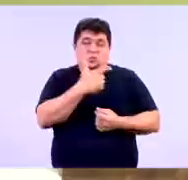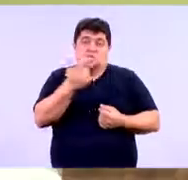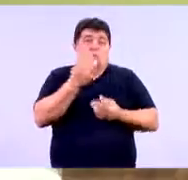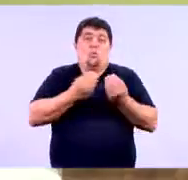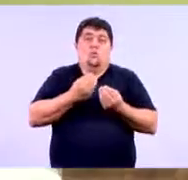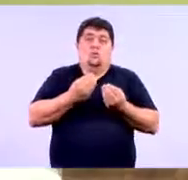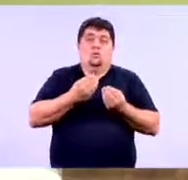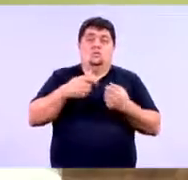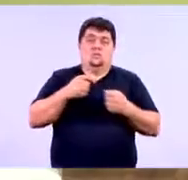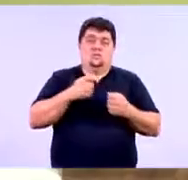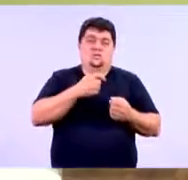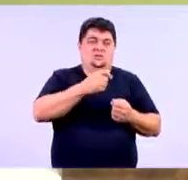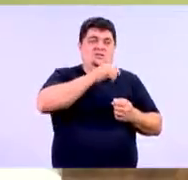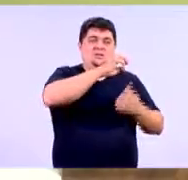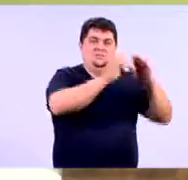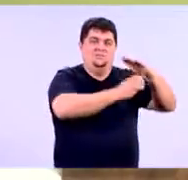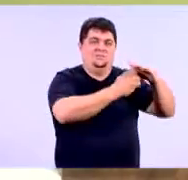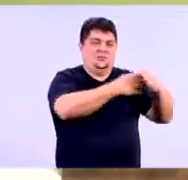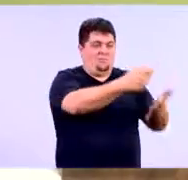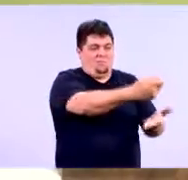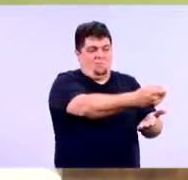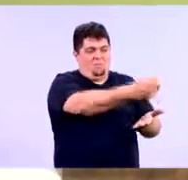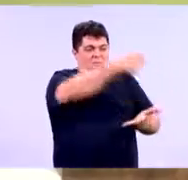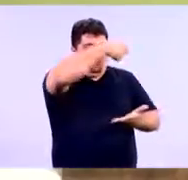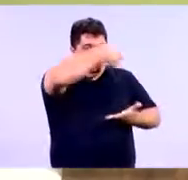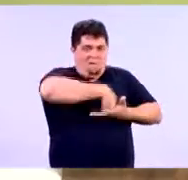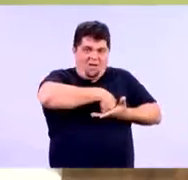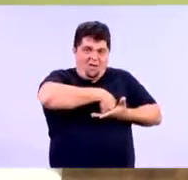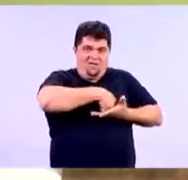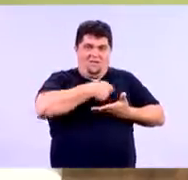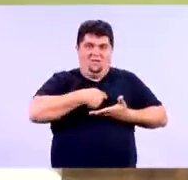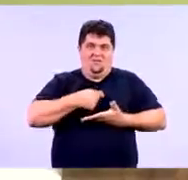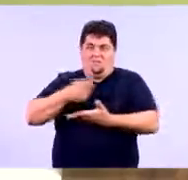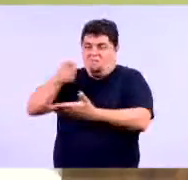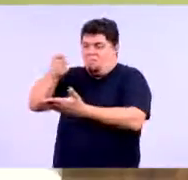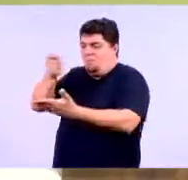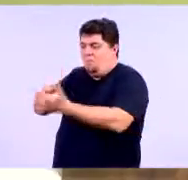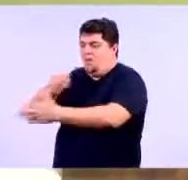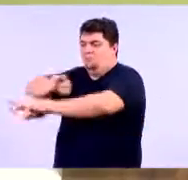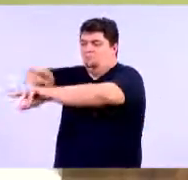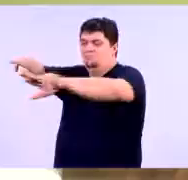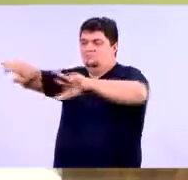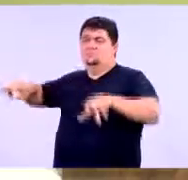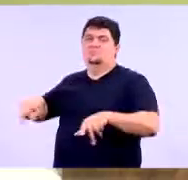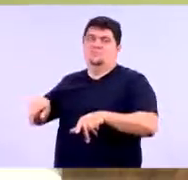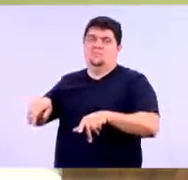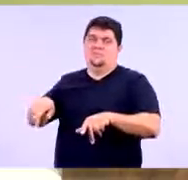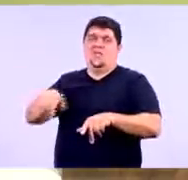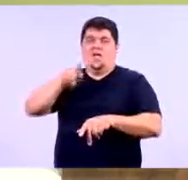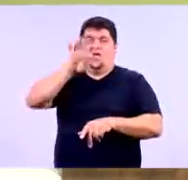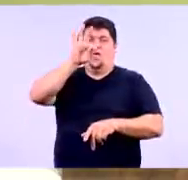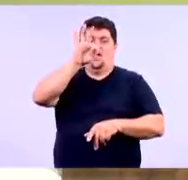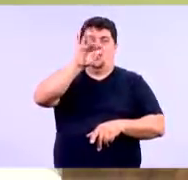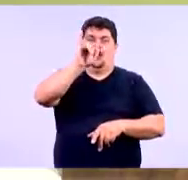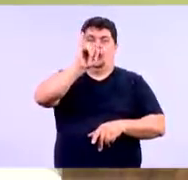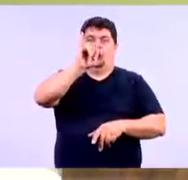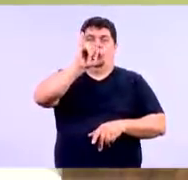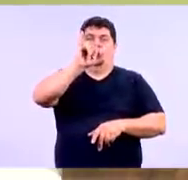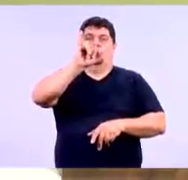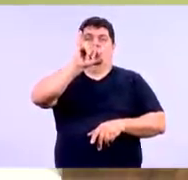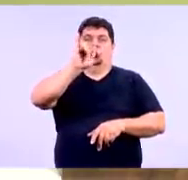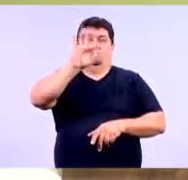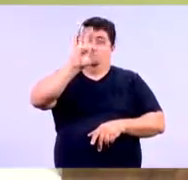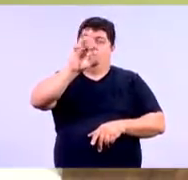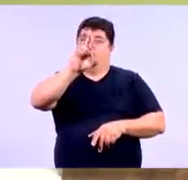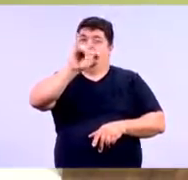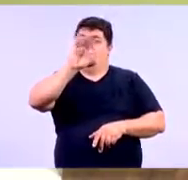benefícios, ele tem que arrecadar dinheiro de alguma forma. E qual é a forma de arrecadar dinheiro? Com os tributos. Então, a mesma economia, os